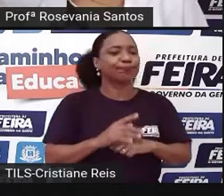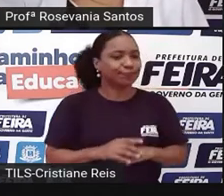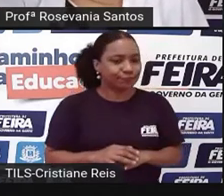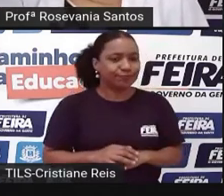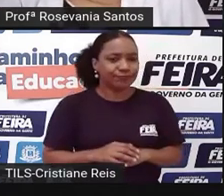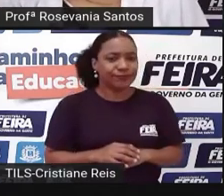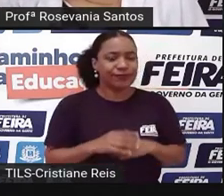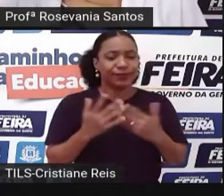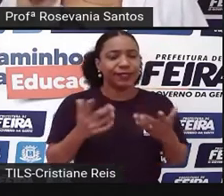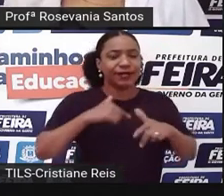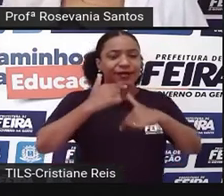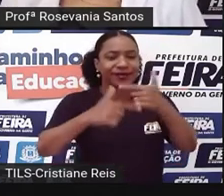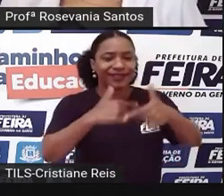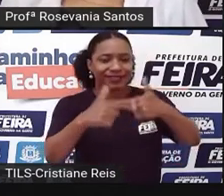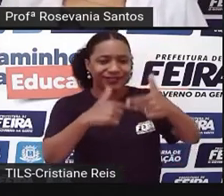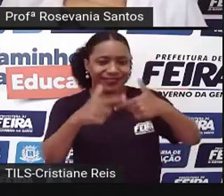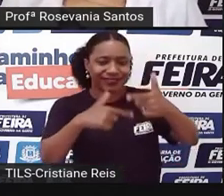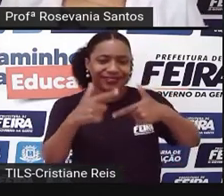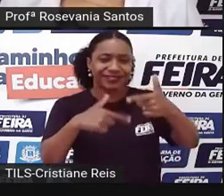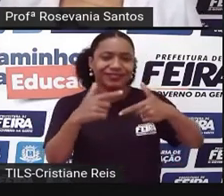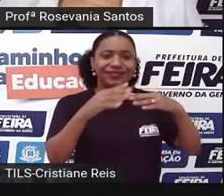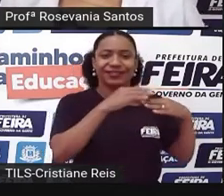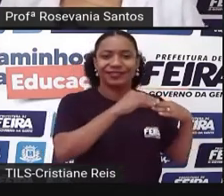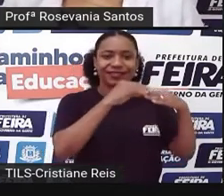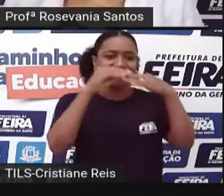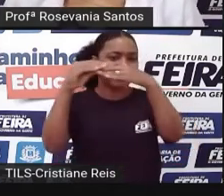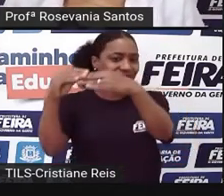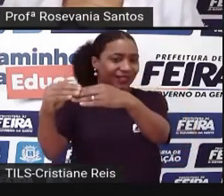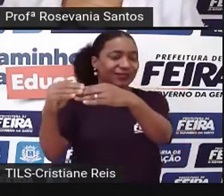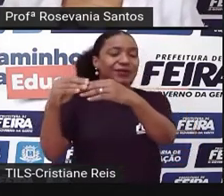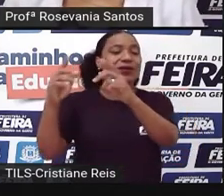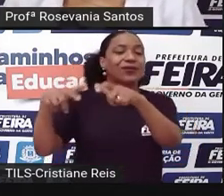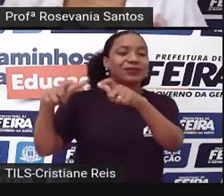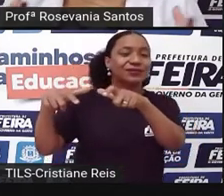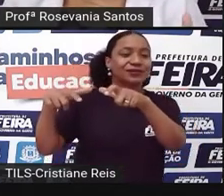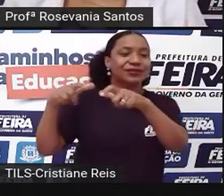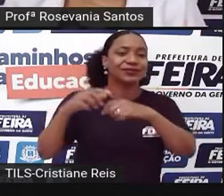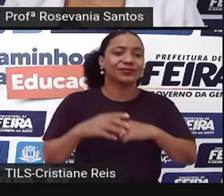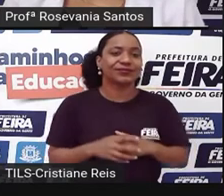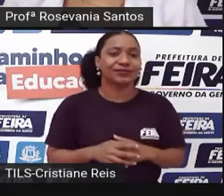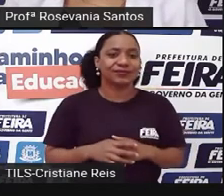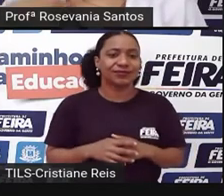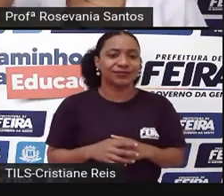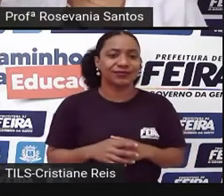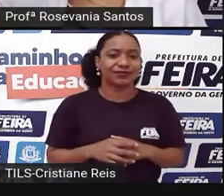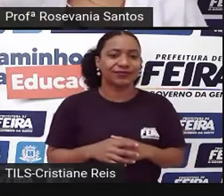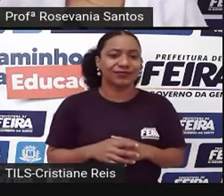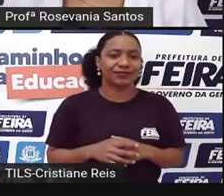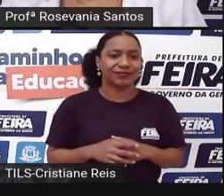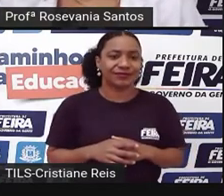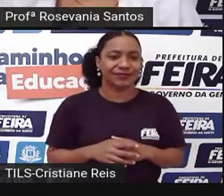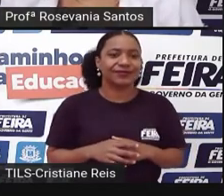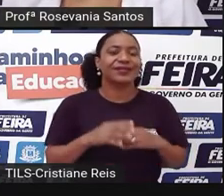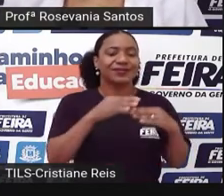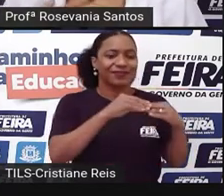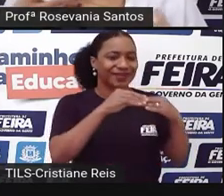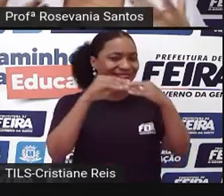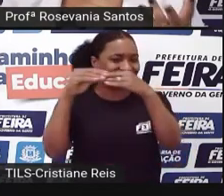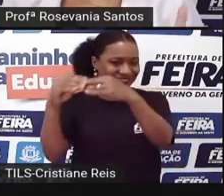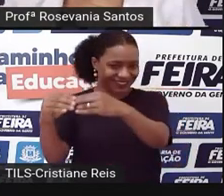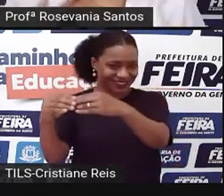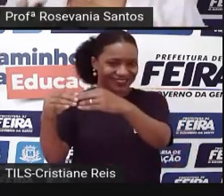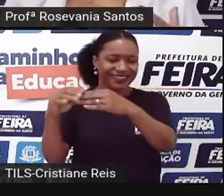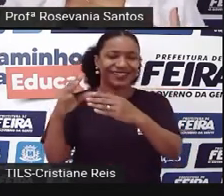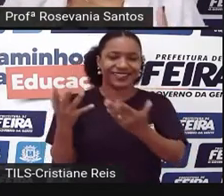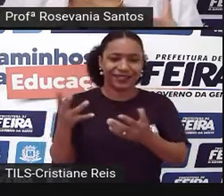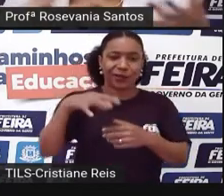era mandada para onde? Lá, né? Para a colônia. Então, desculpe, né? Mandado para a metrópole. Então, a